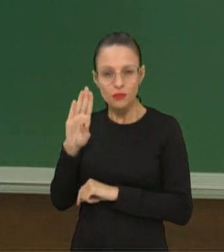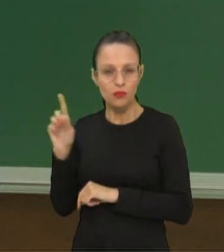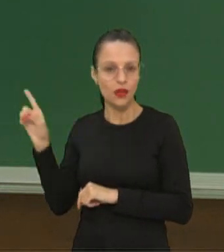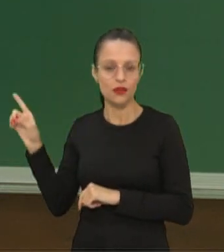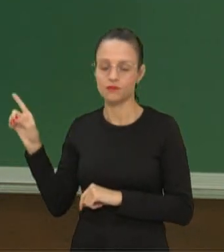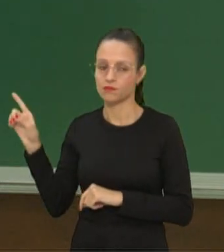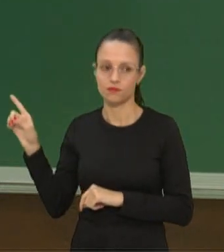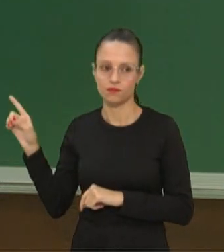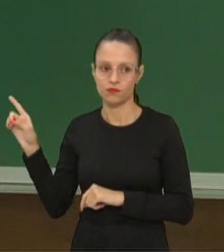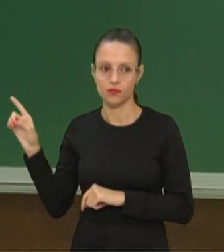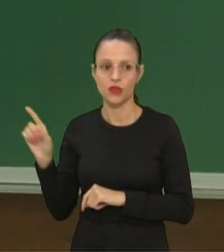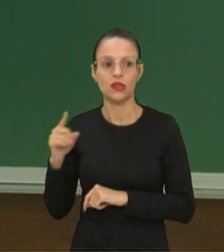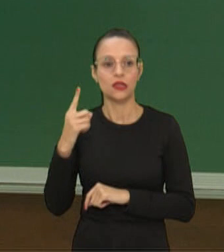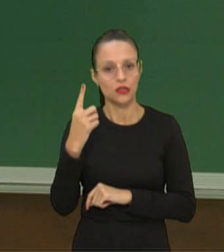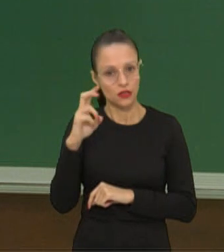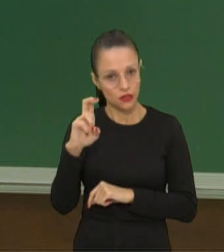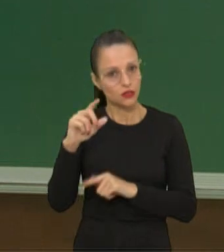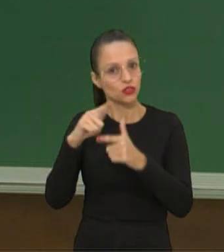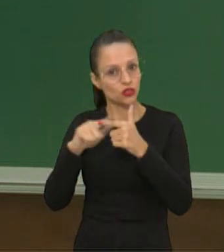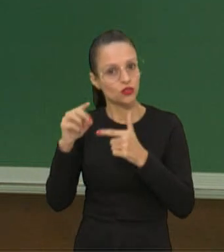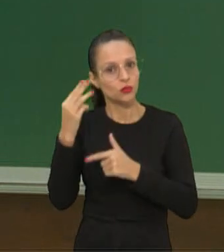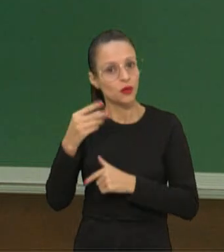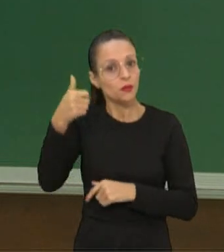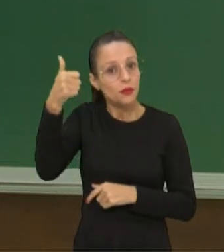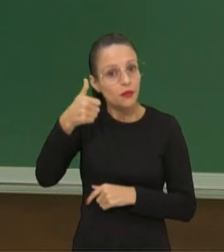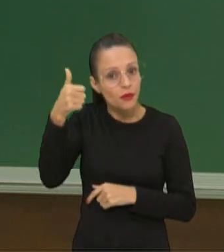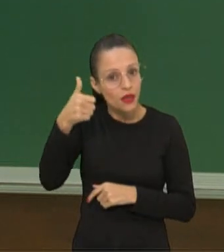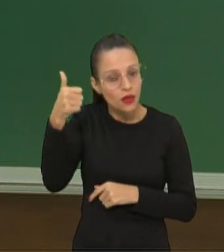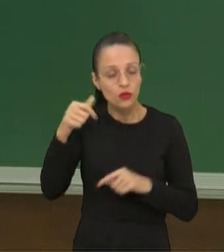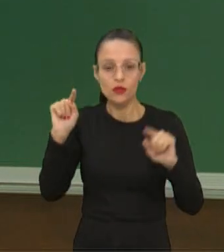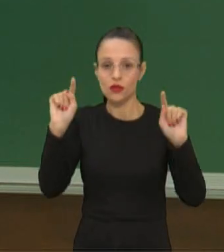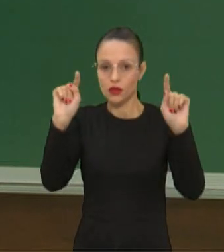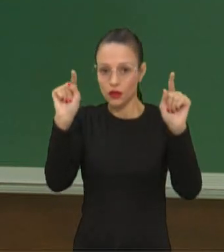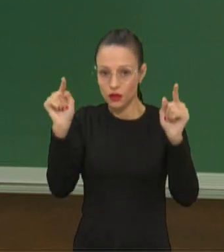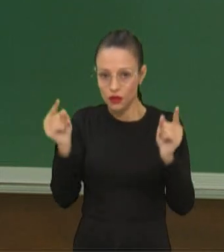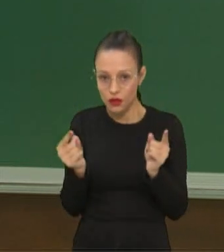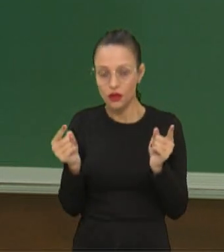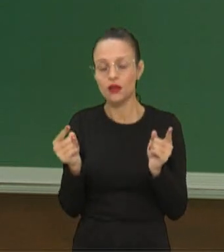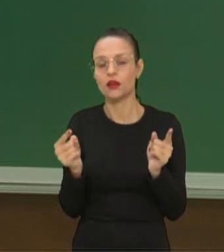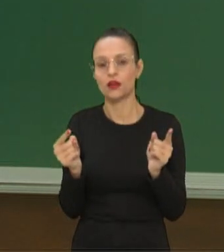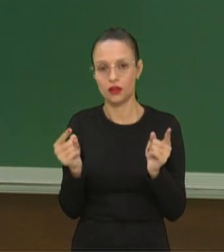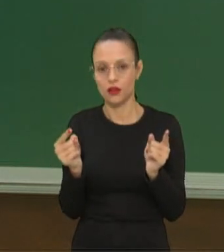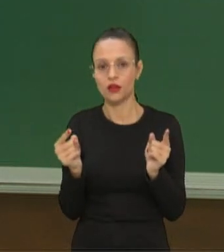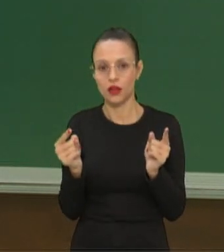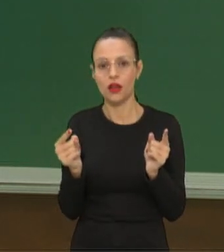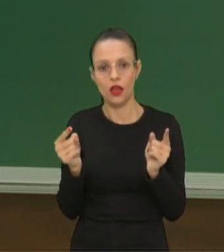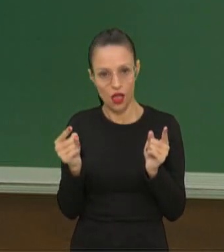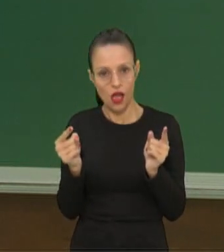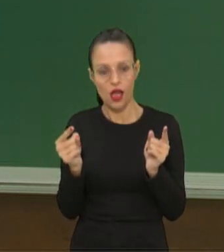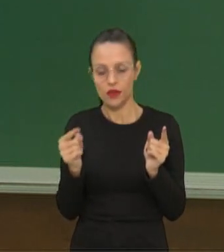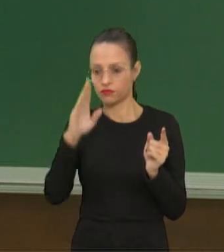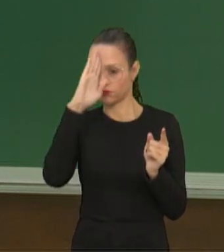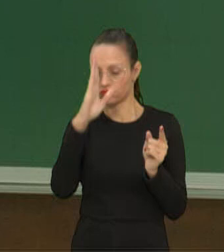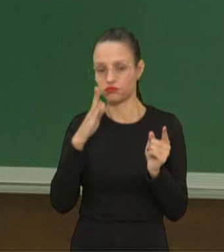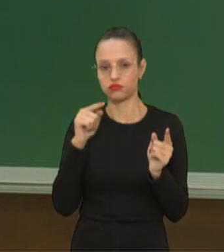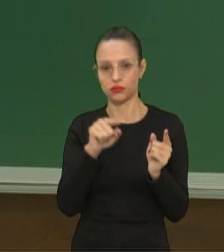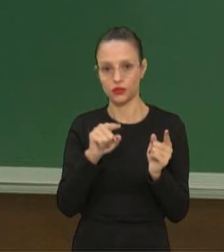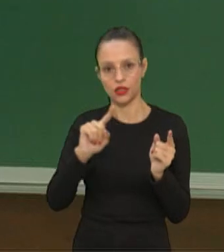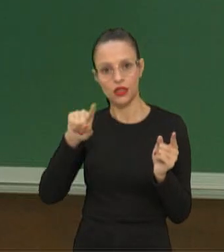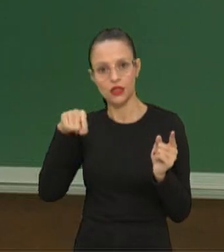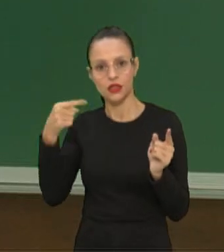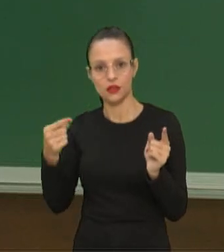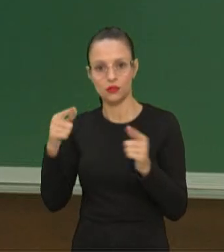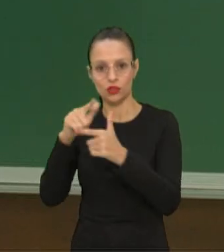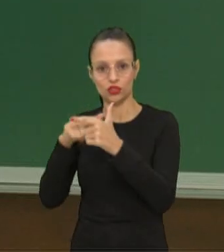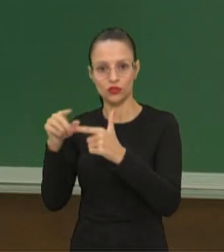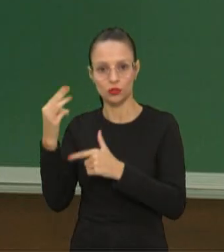eu teria que fazer o 15 dividido por 3 primeiro. Se eu cercar o 5x mais 15 com parênteses, eu priorizo essa soma para depois